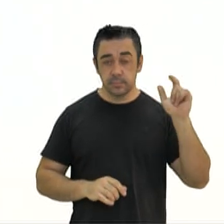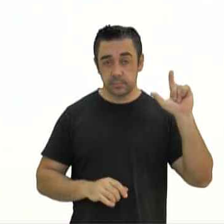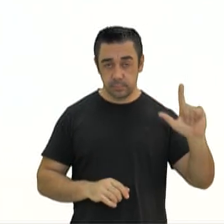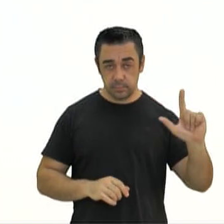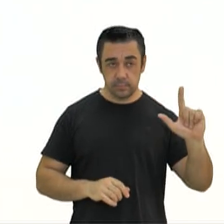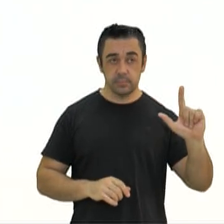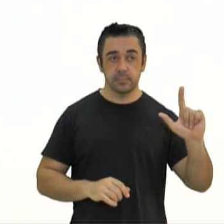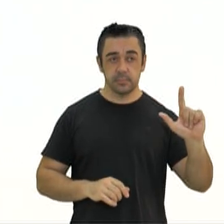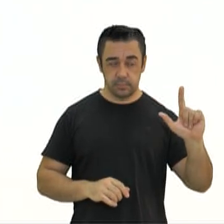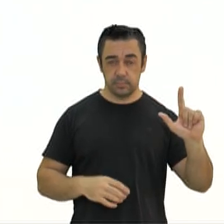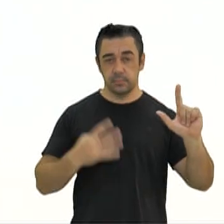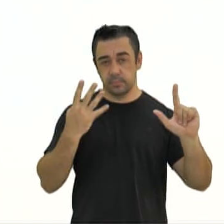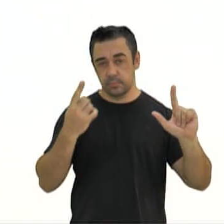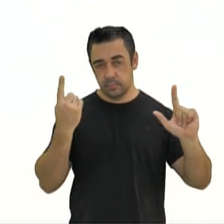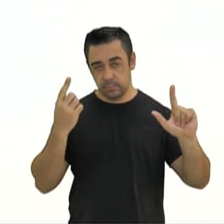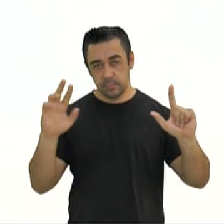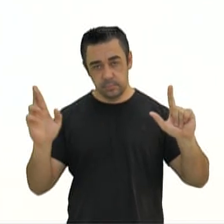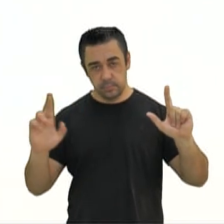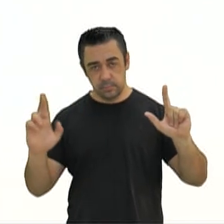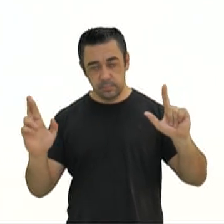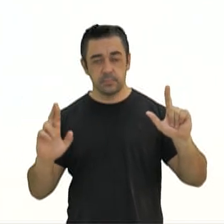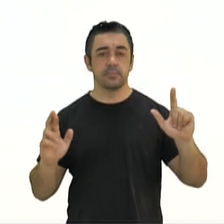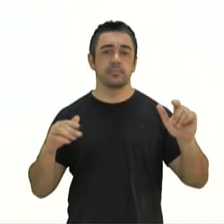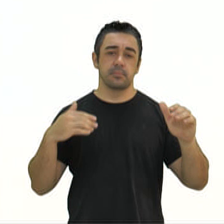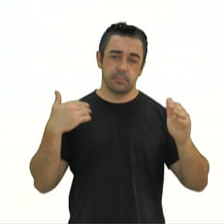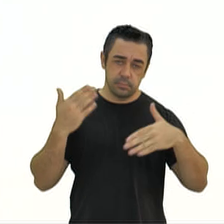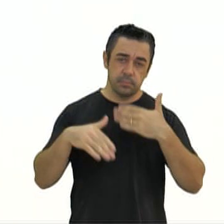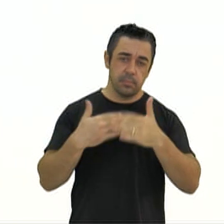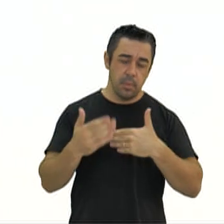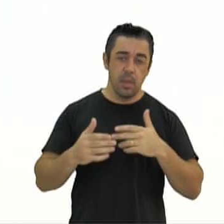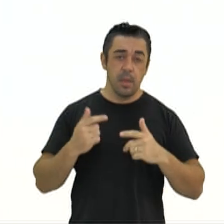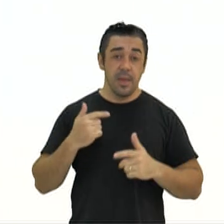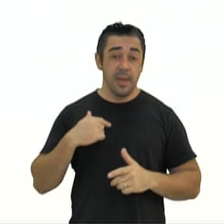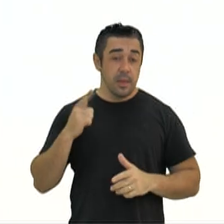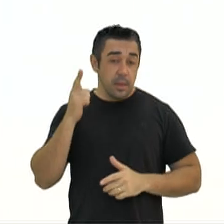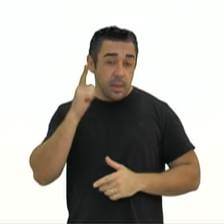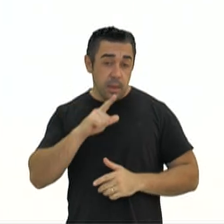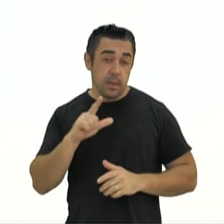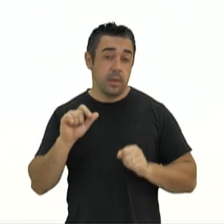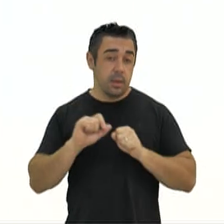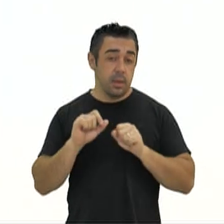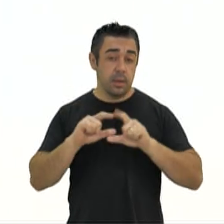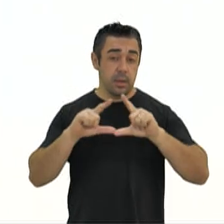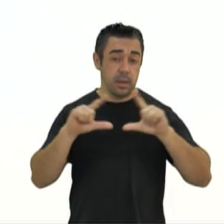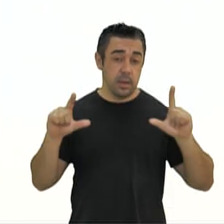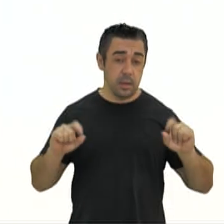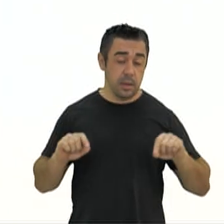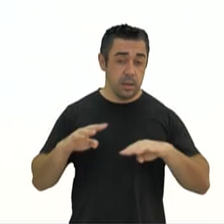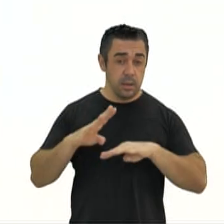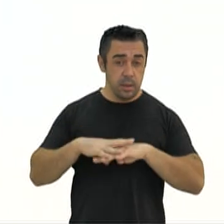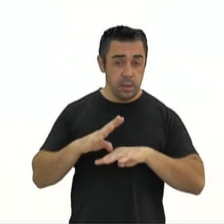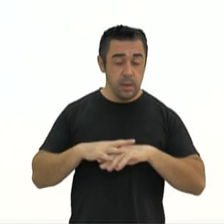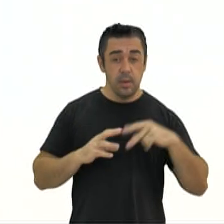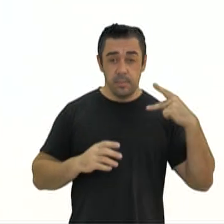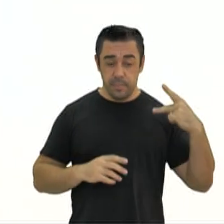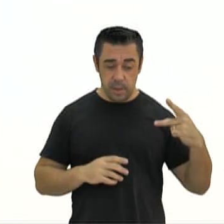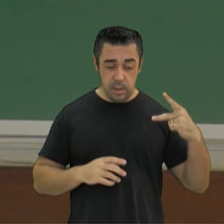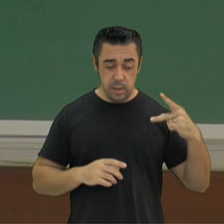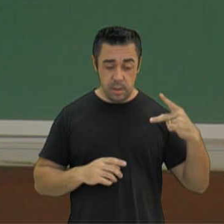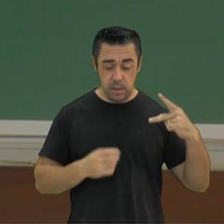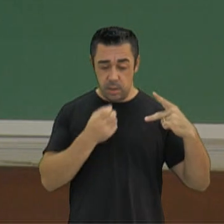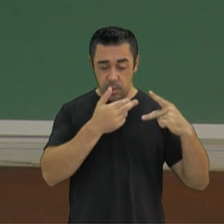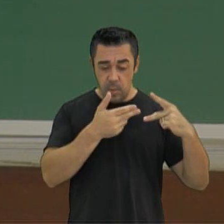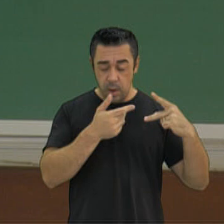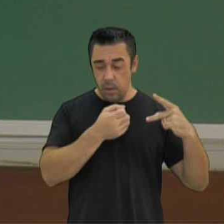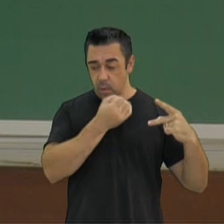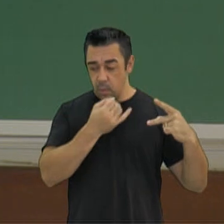e assim eu vou colocando valores, tá? Para chegar a uma expressão matemática que me dá o valor pago P em função da